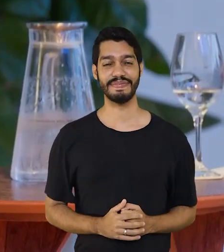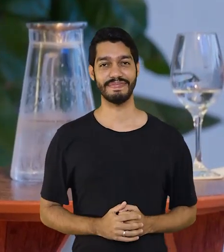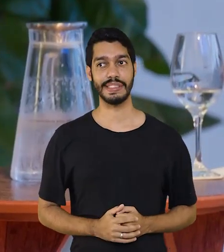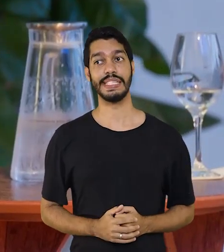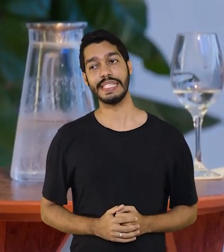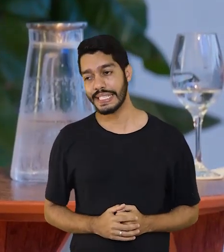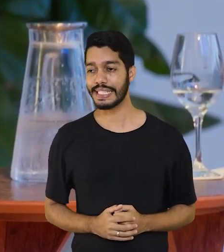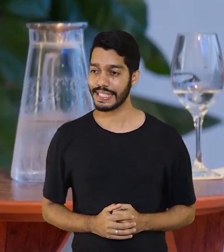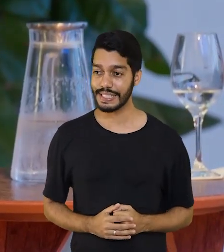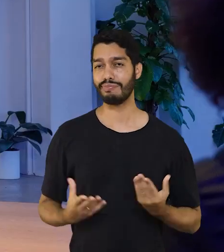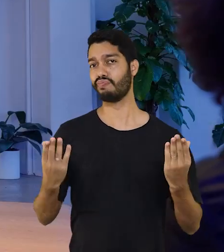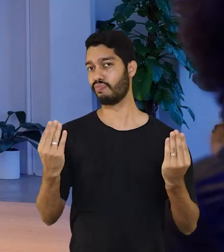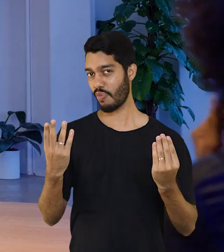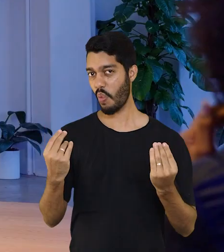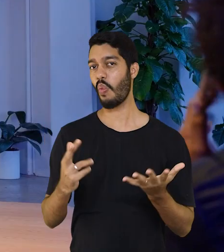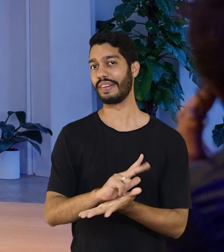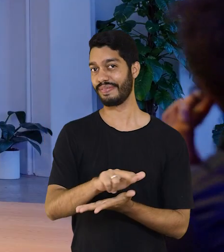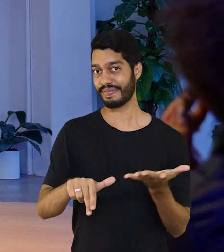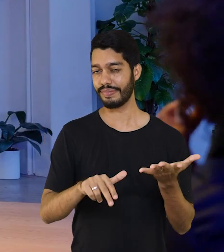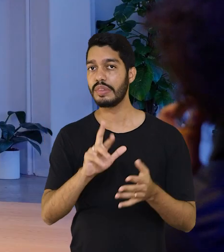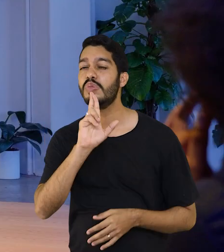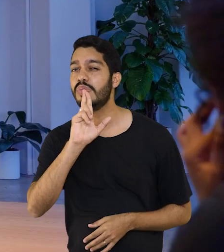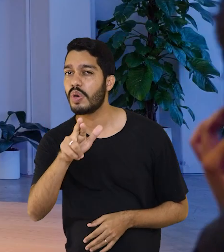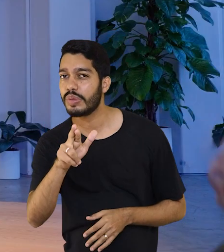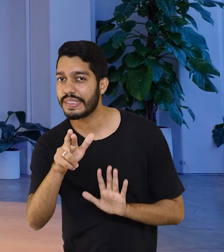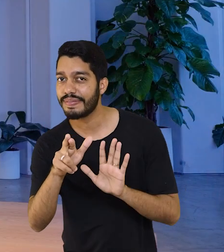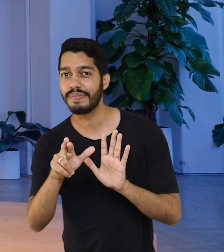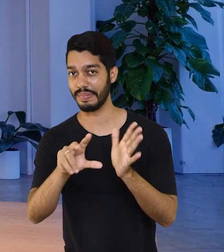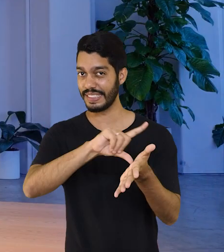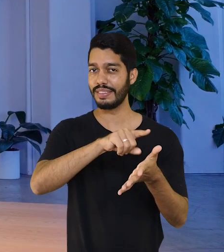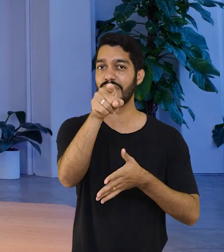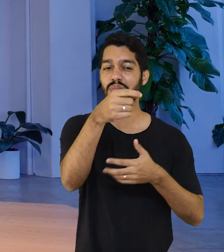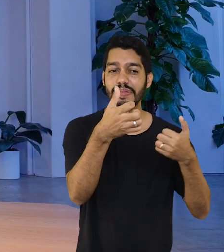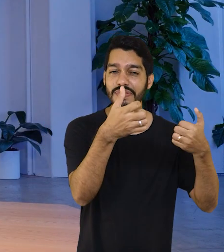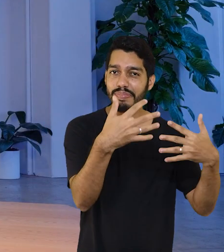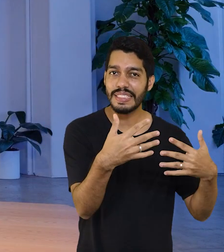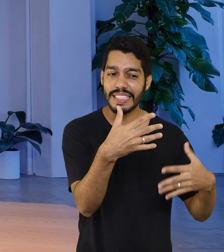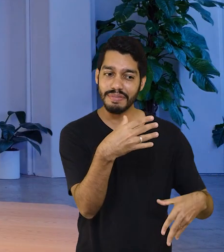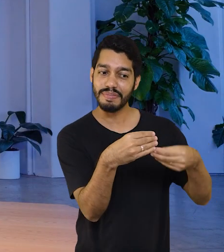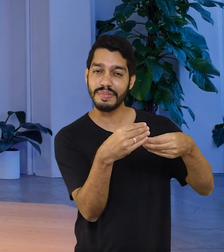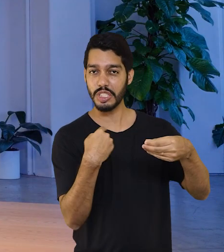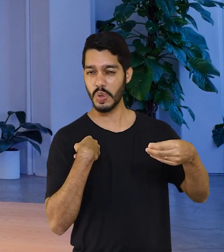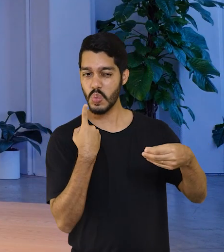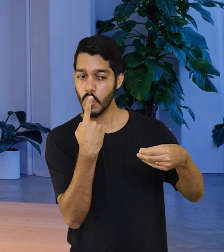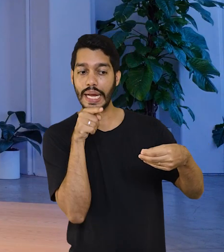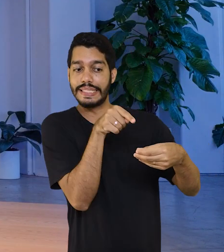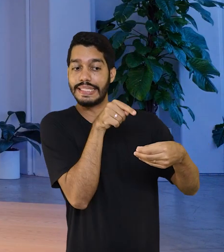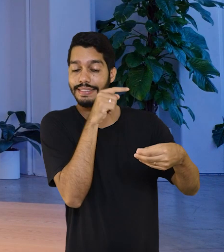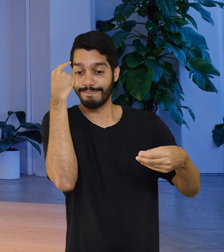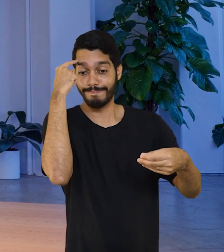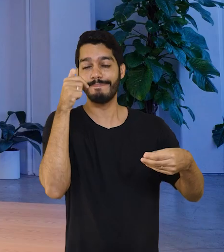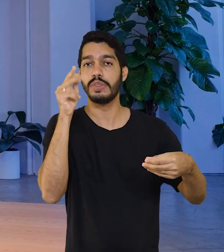seu coração te levar. Boa. Muitas coisas. Só que antes de responder, eu só queria aproveitar o seu gancho